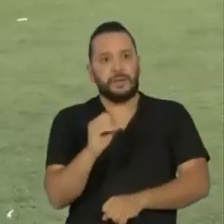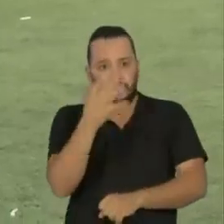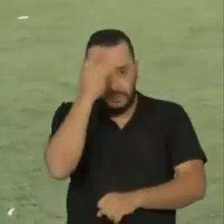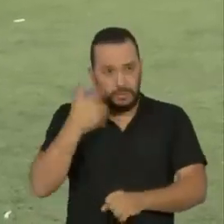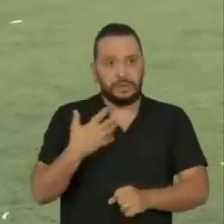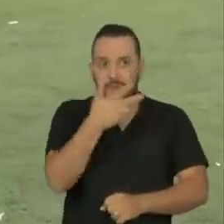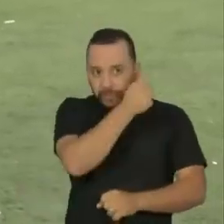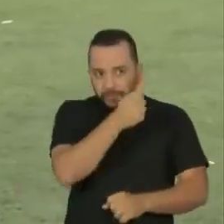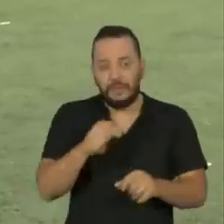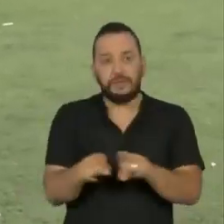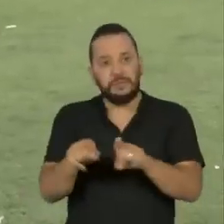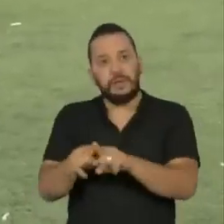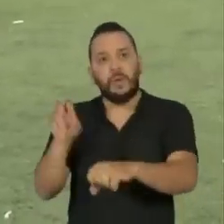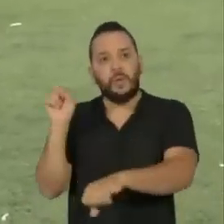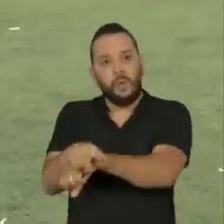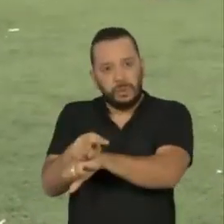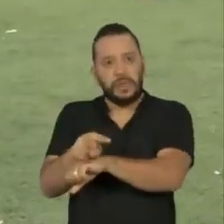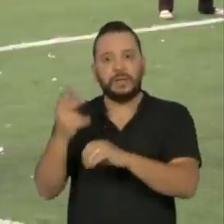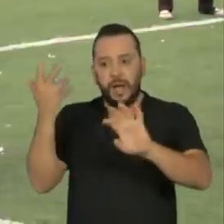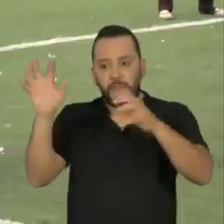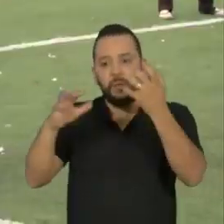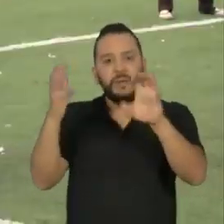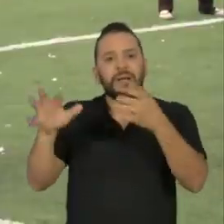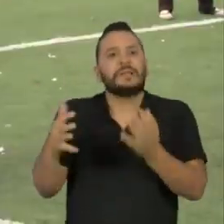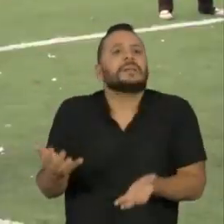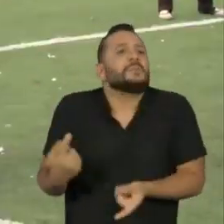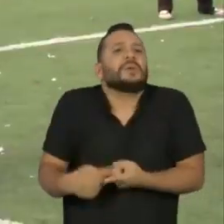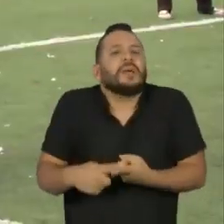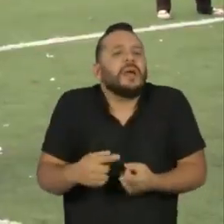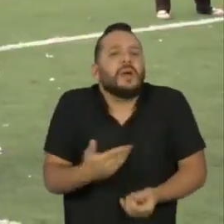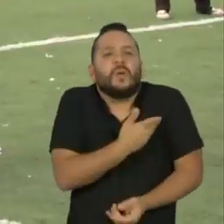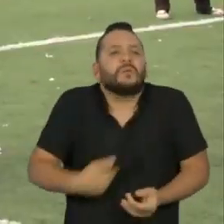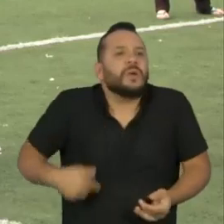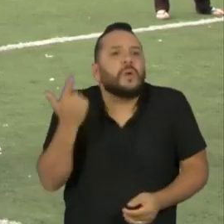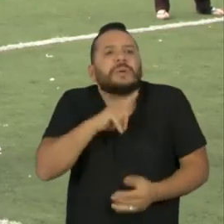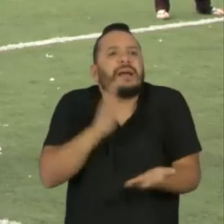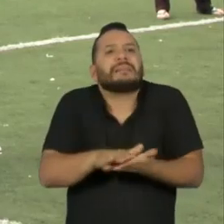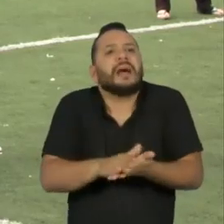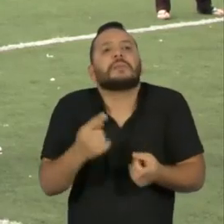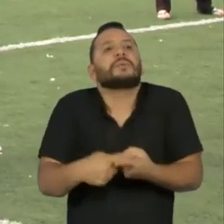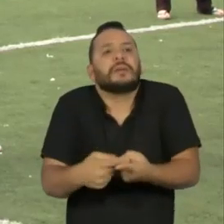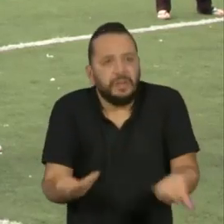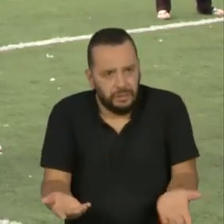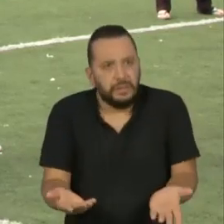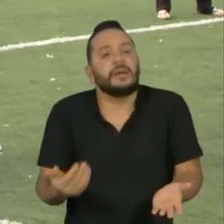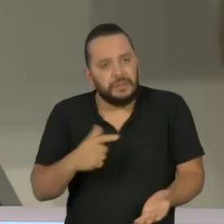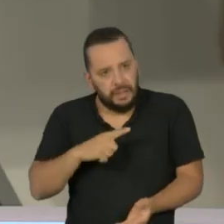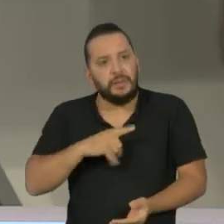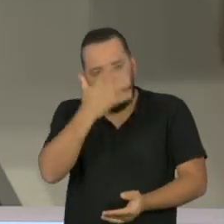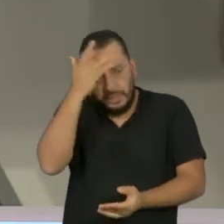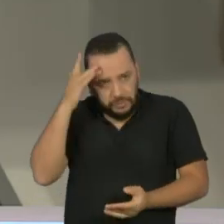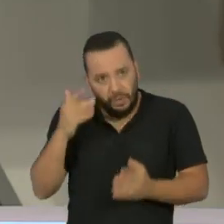de acolhimento, por que o governo não consegue? São 13 milhões de brasileiros morando em favela que precisam de apoio nesse momento.